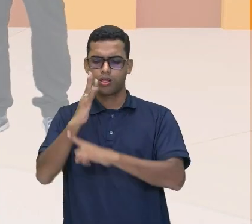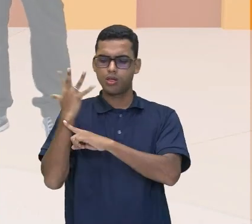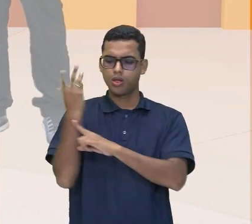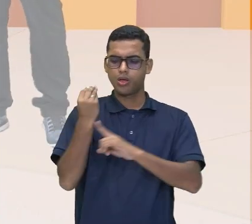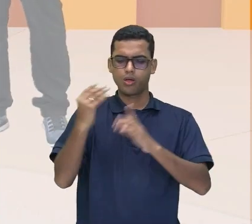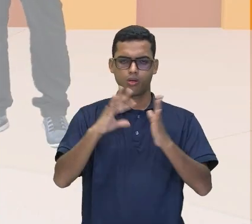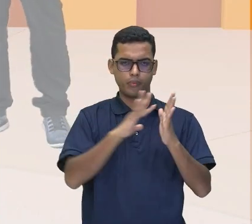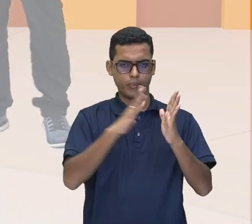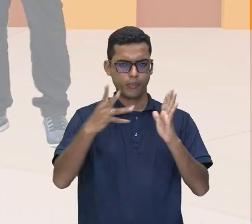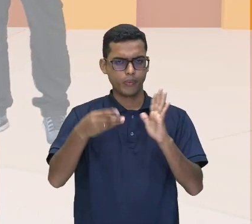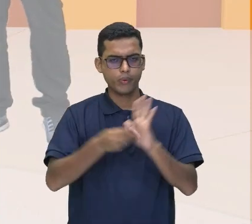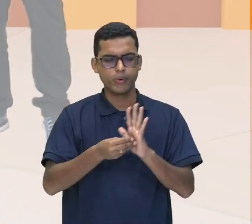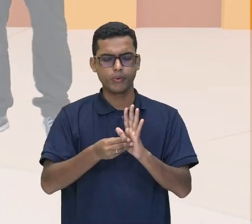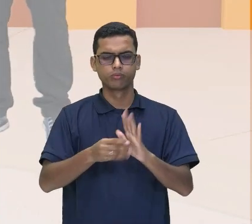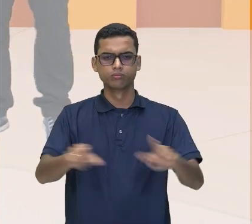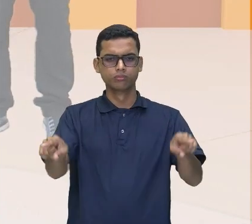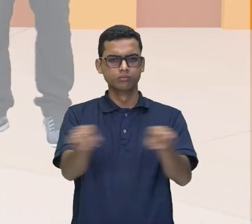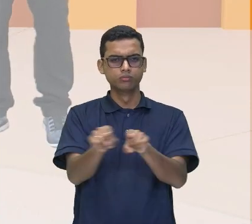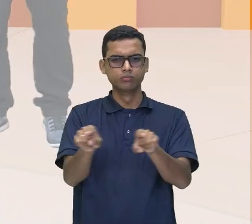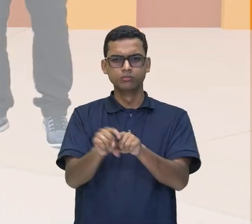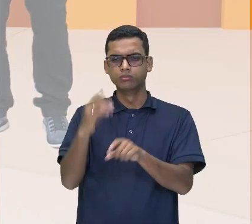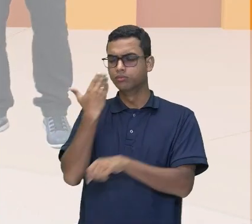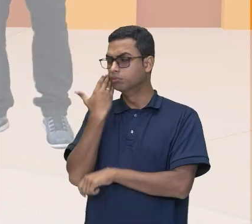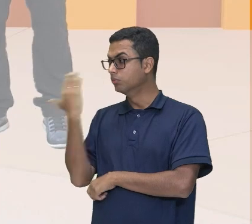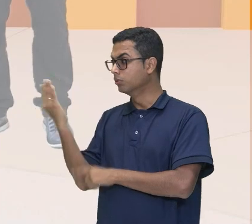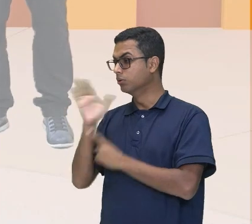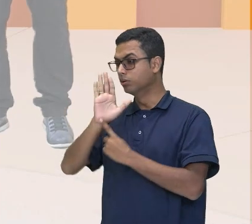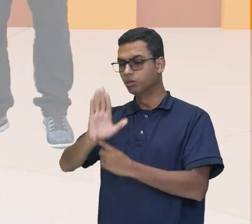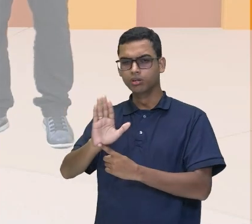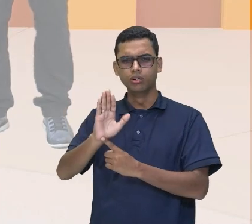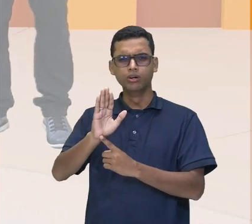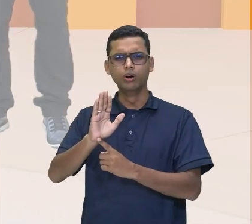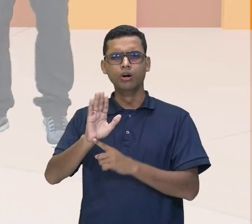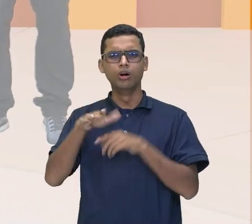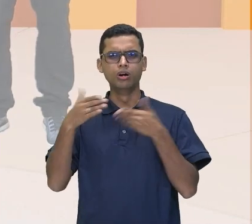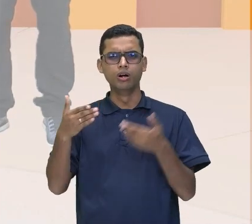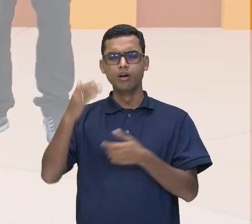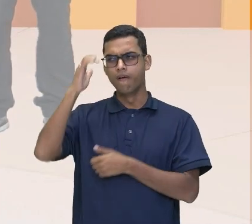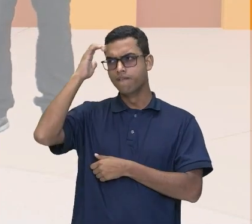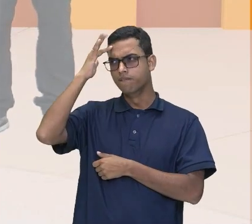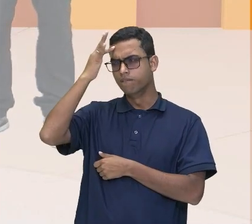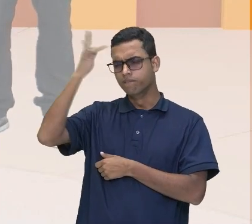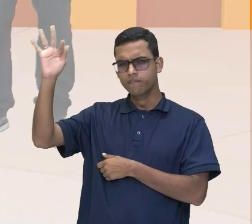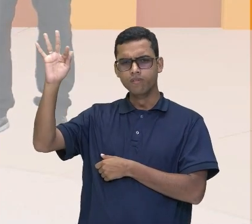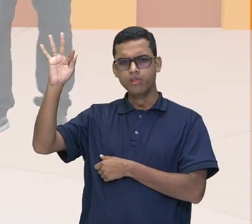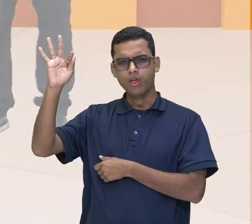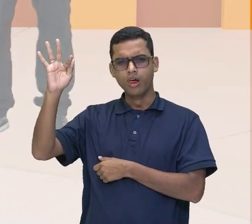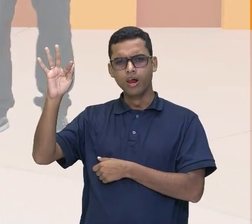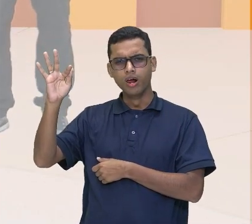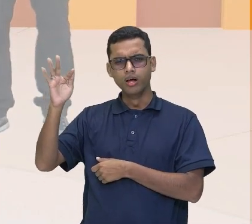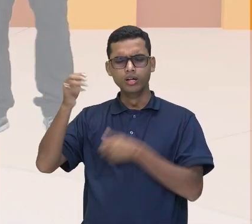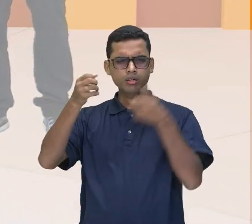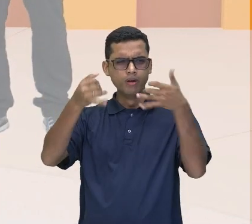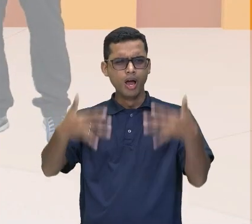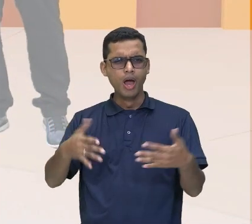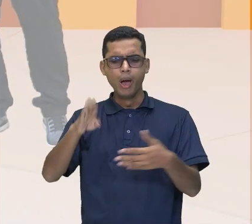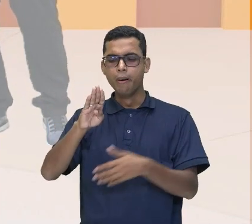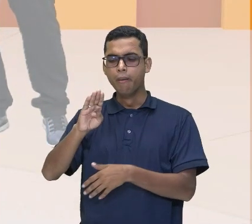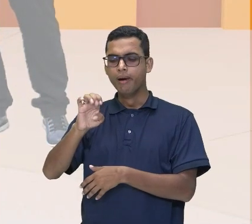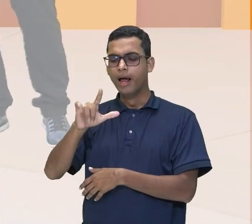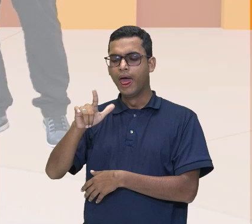vendo essa beleza aqui. Na filosofia, quando a gente fala de belo, nós estamos falando de estética. Então vamos ver